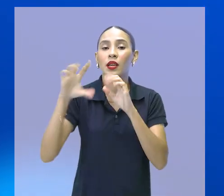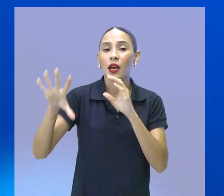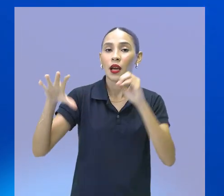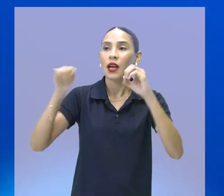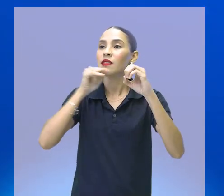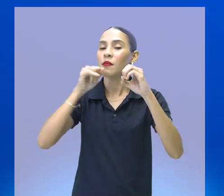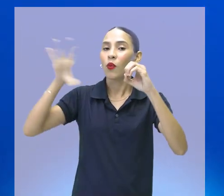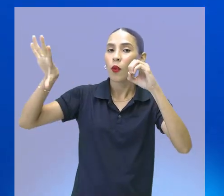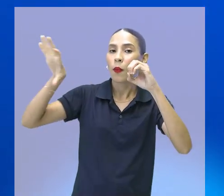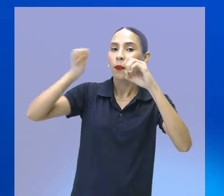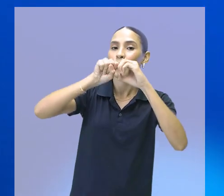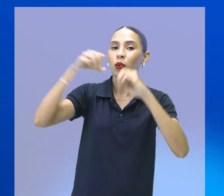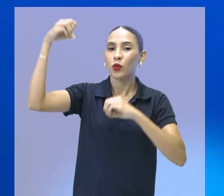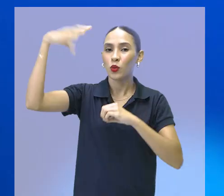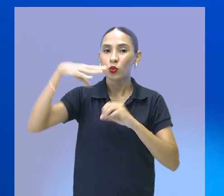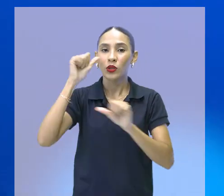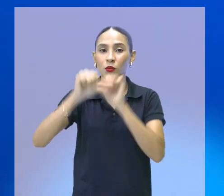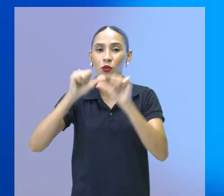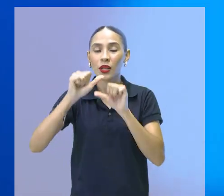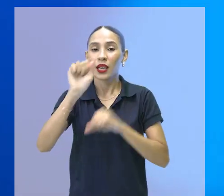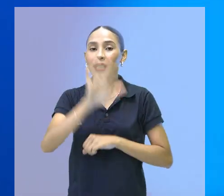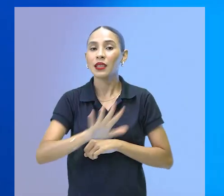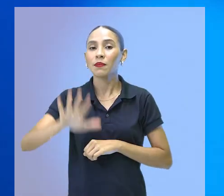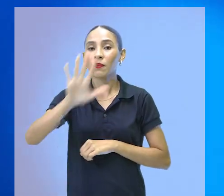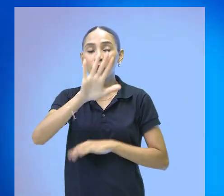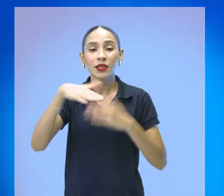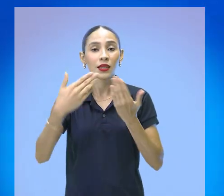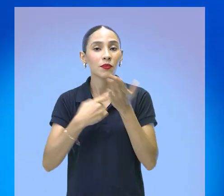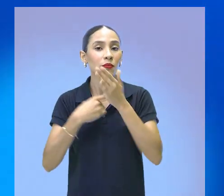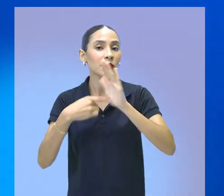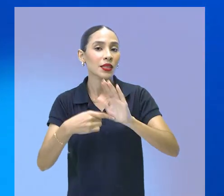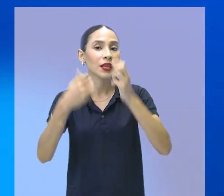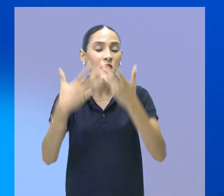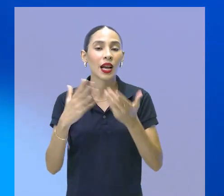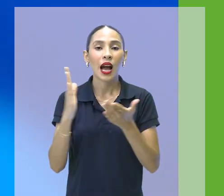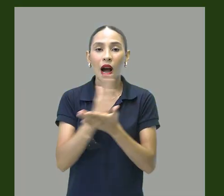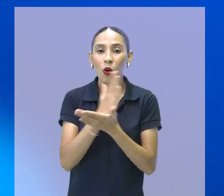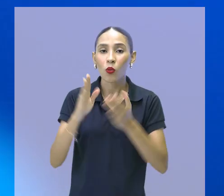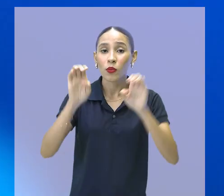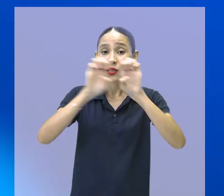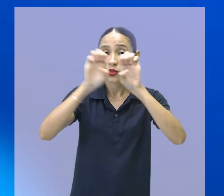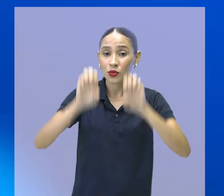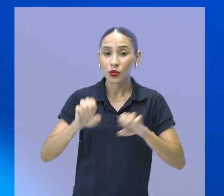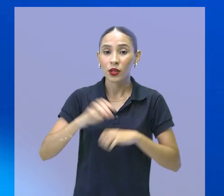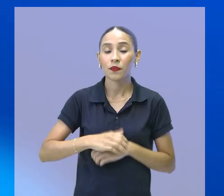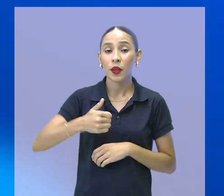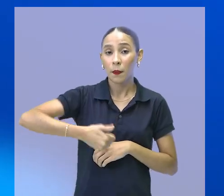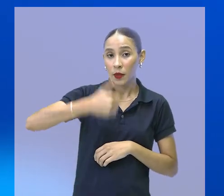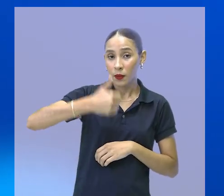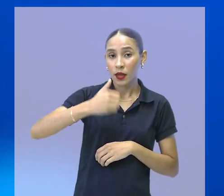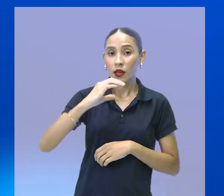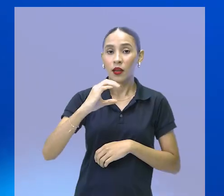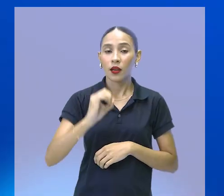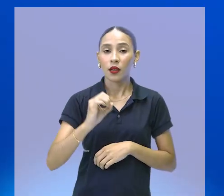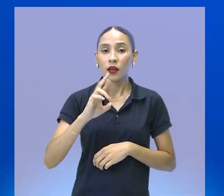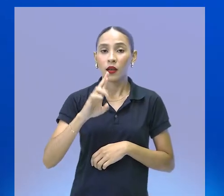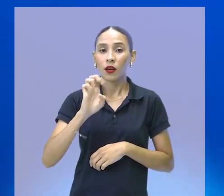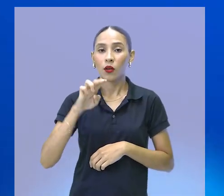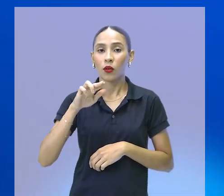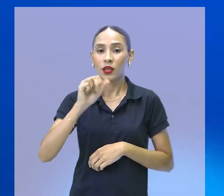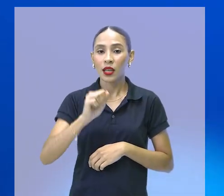luz e transformá-la em imagem. Então vou passar a falar para vocês algumas estruturas. A primeira dela é a córnea, uma